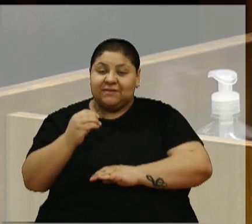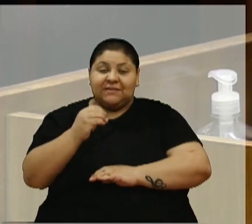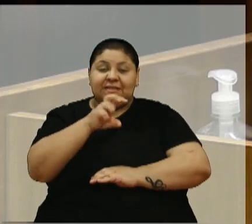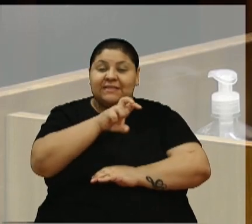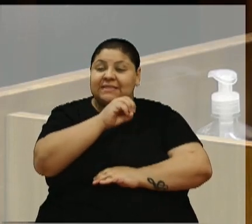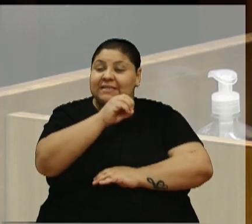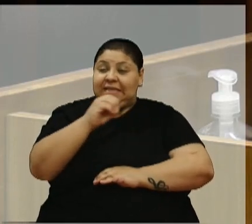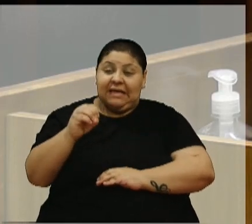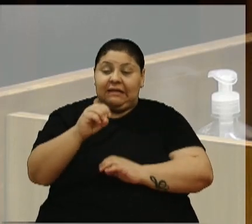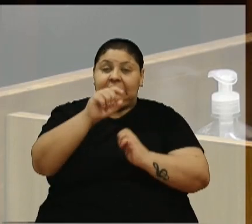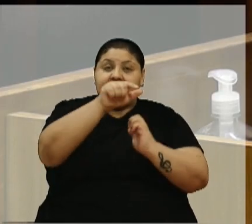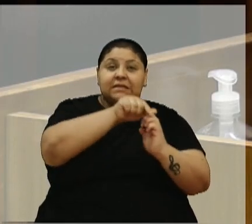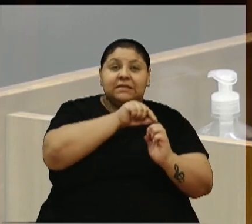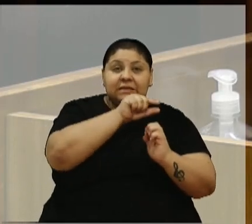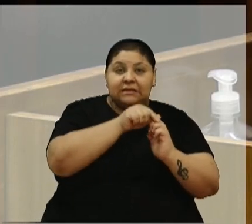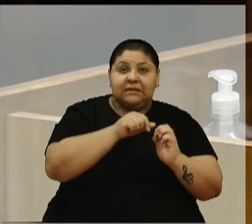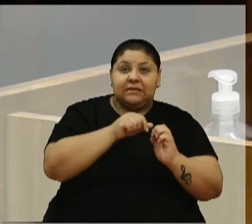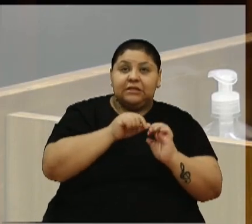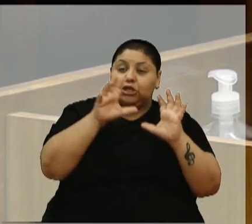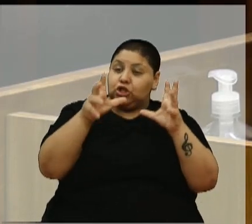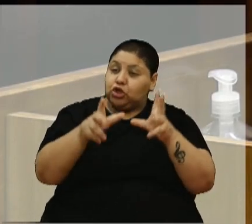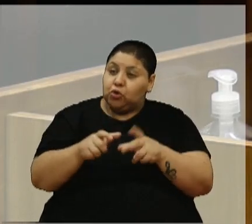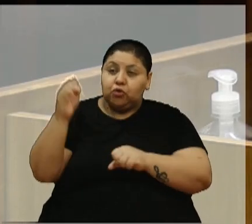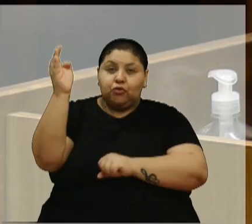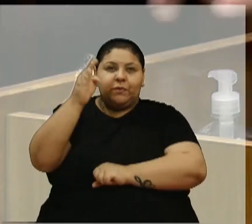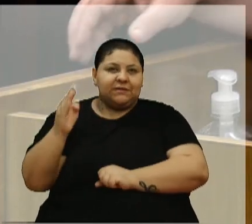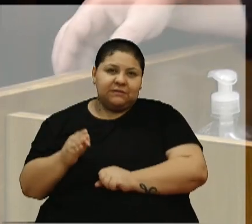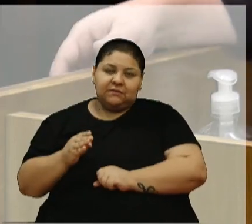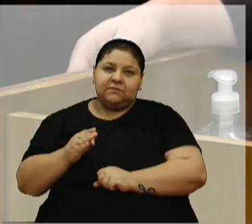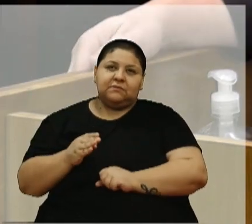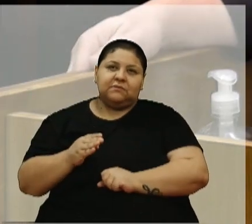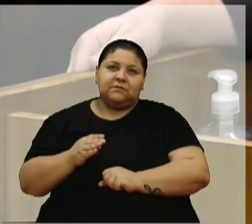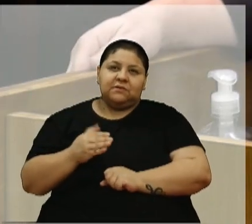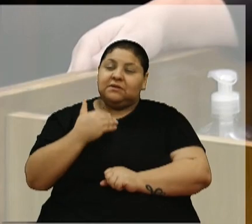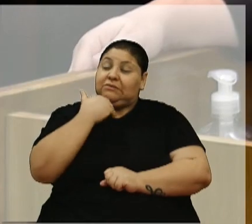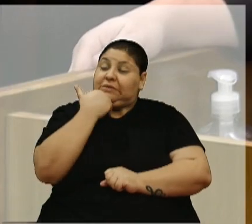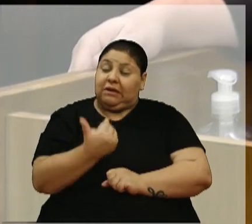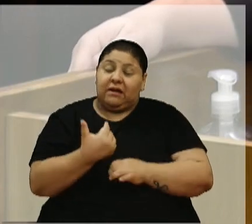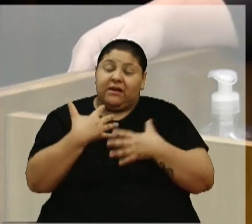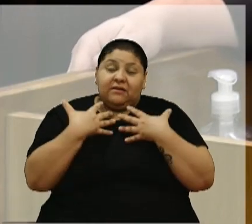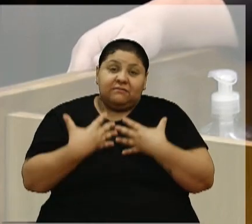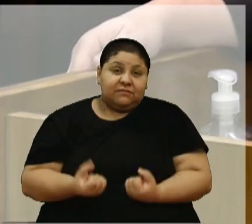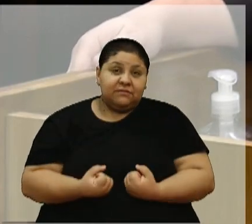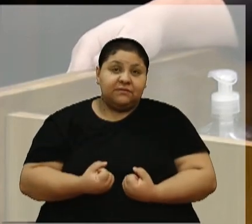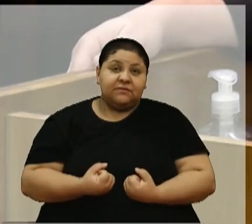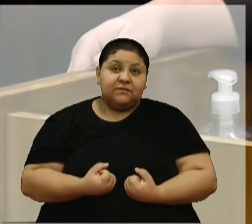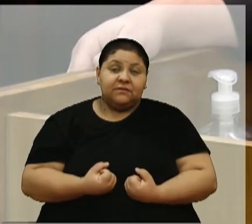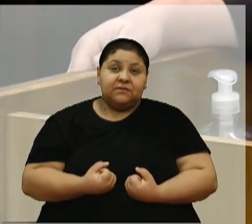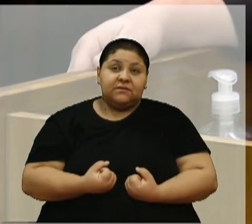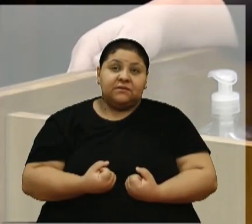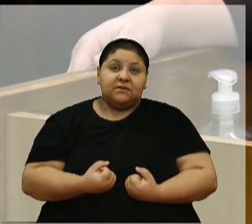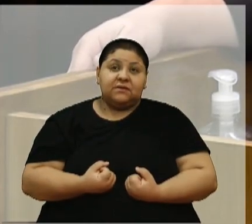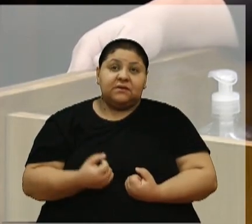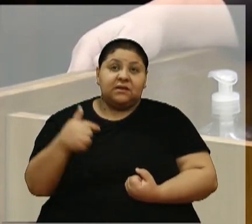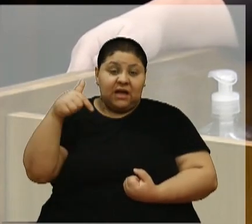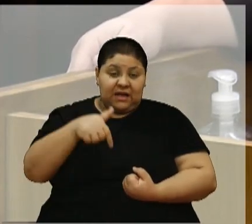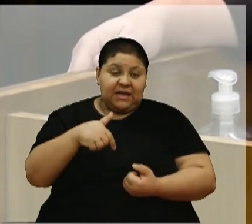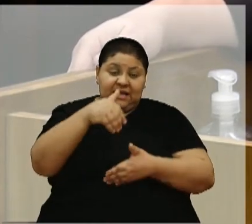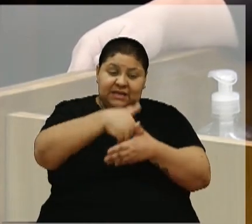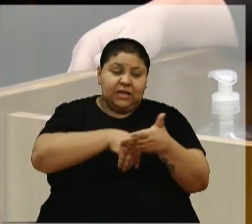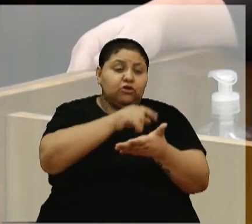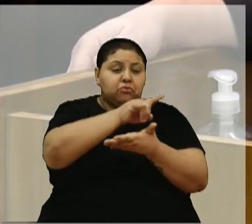empresas por esse país afora. Então não dá para a gente suportar quando estão usando, e foi aqui, está dentro da moção,